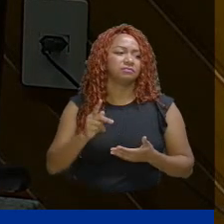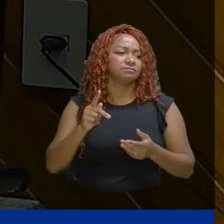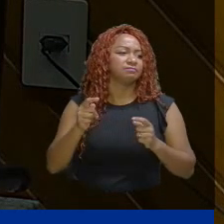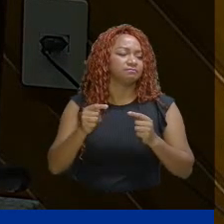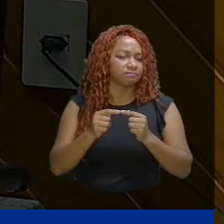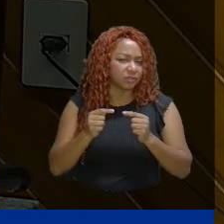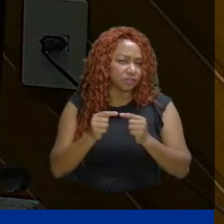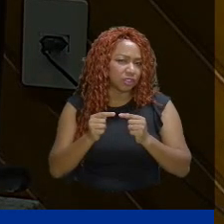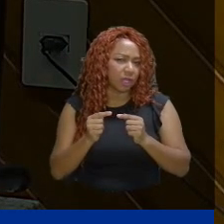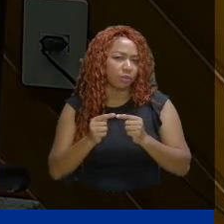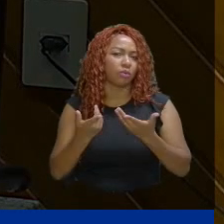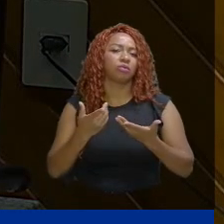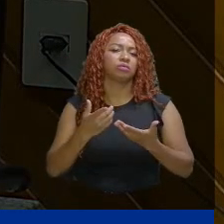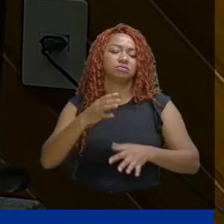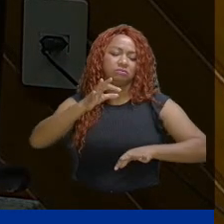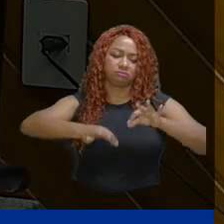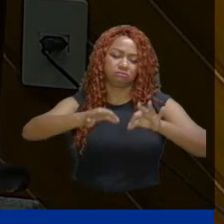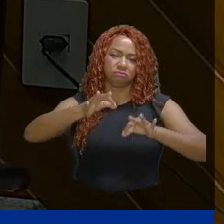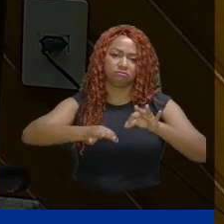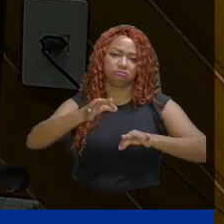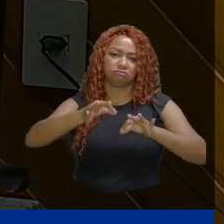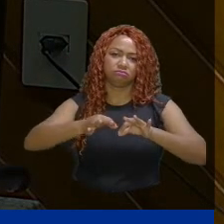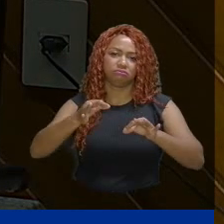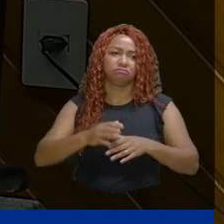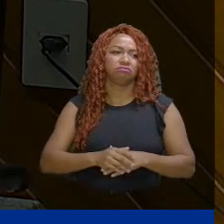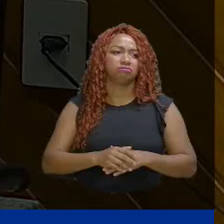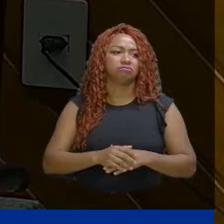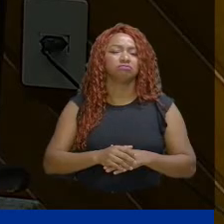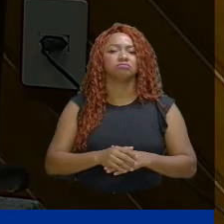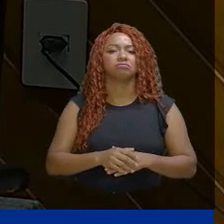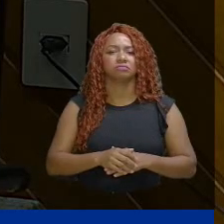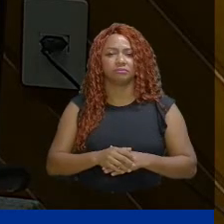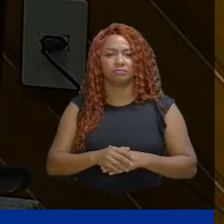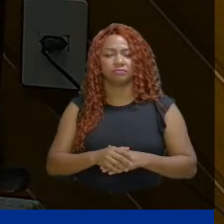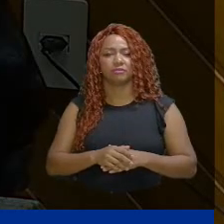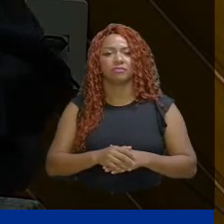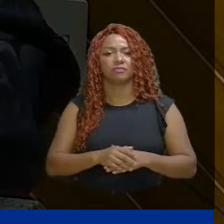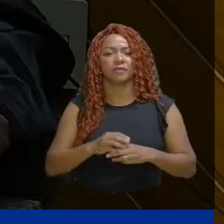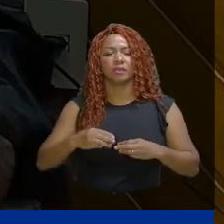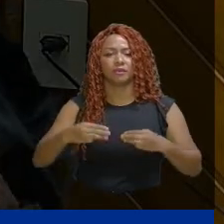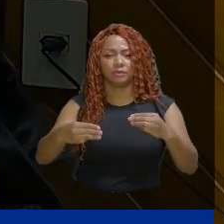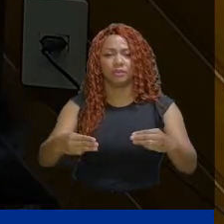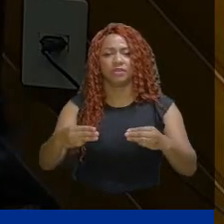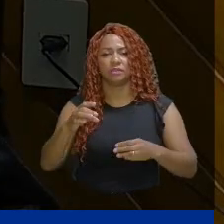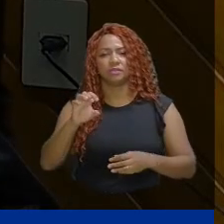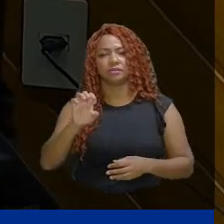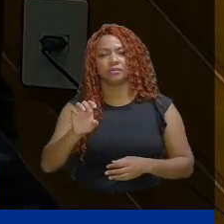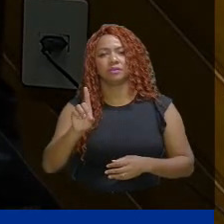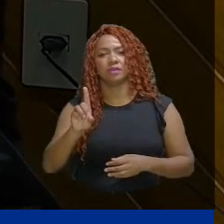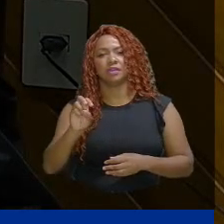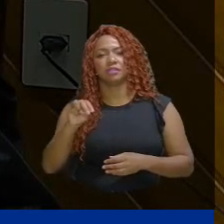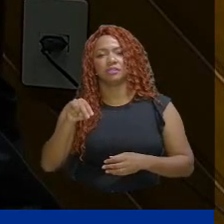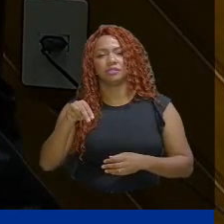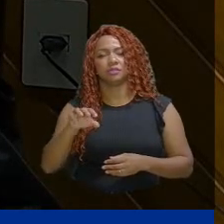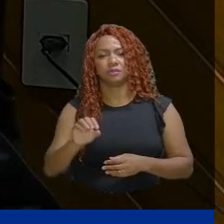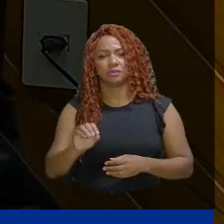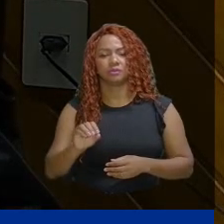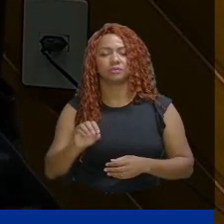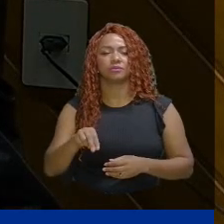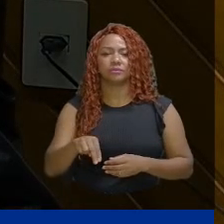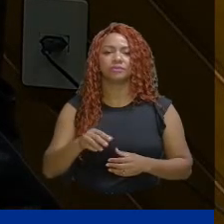devida ratificação em juízo. Um acordo de relatoria do ministro Edson Fachin. Dessa forma,